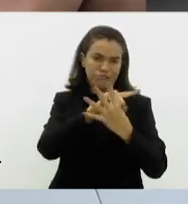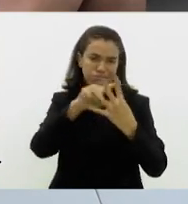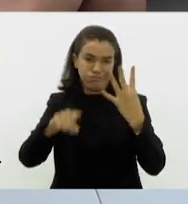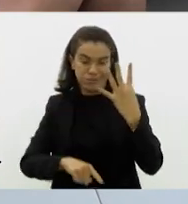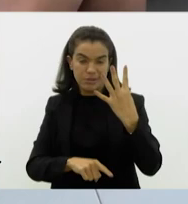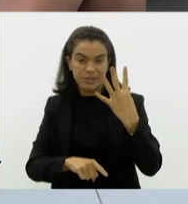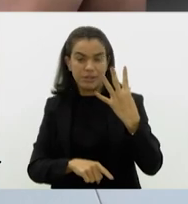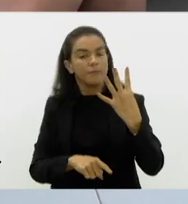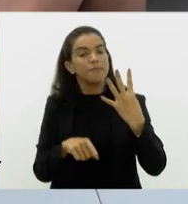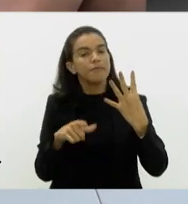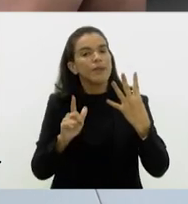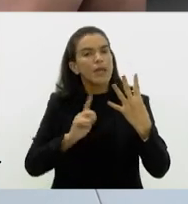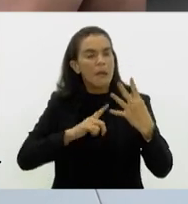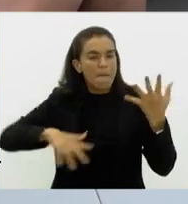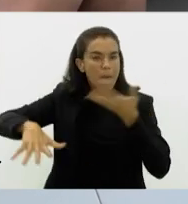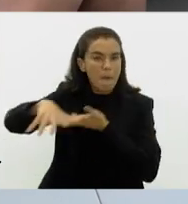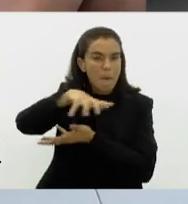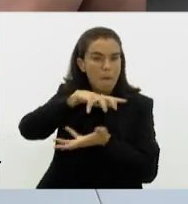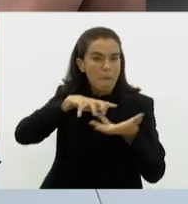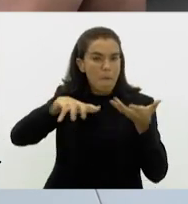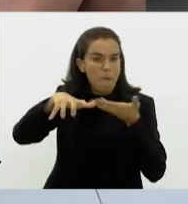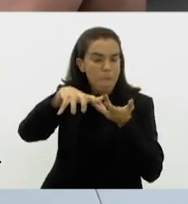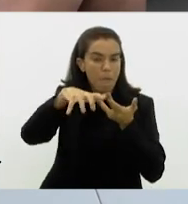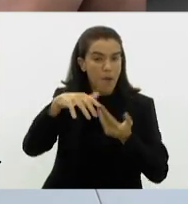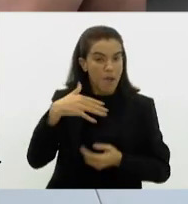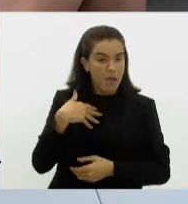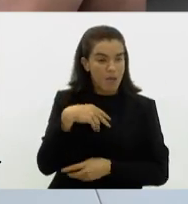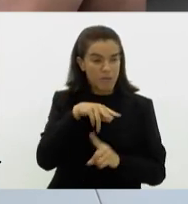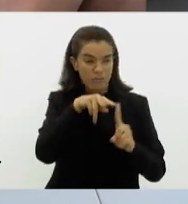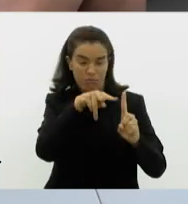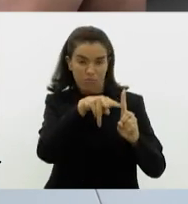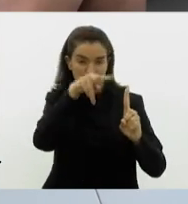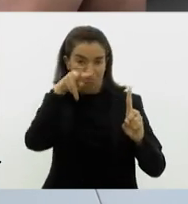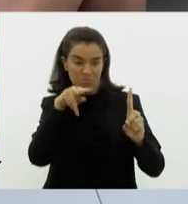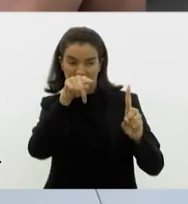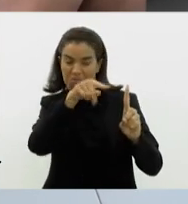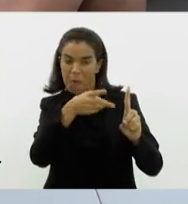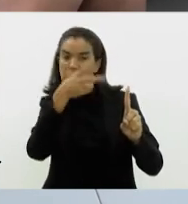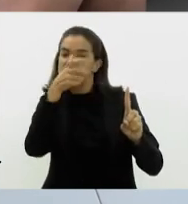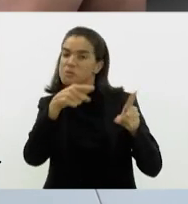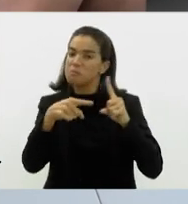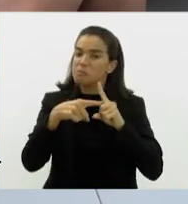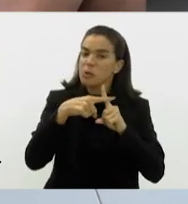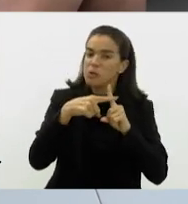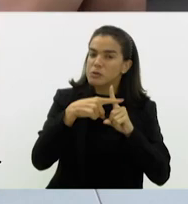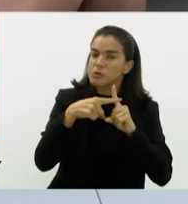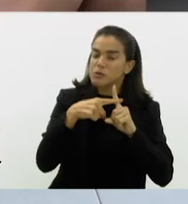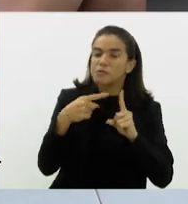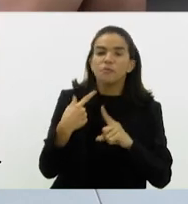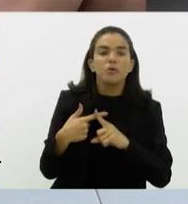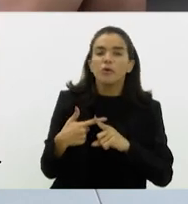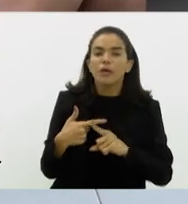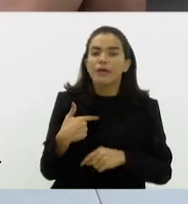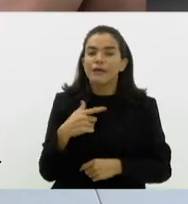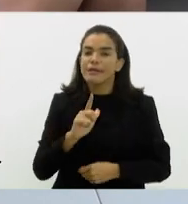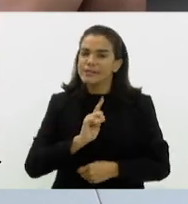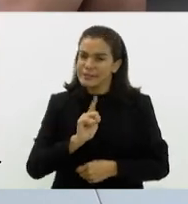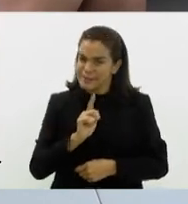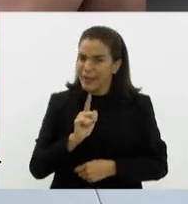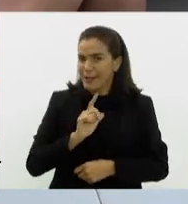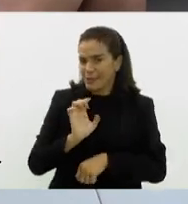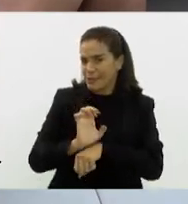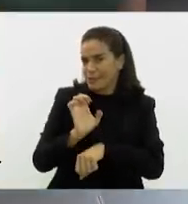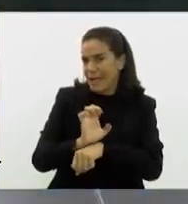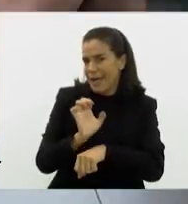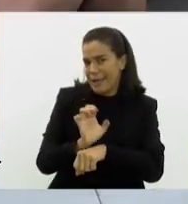Isso gerou uma grande polêmica, no meu entendimento, positiva, porque é um fato que existe nesse estado